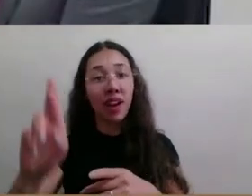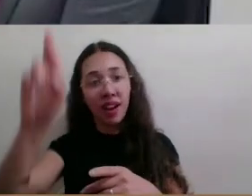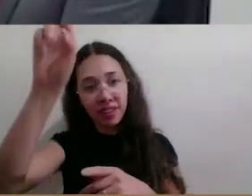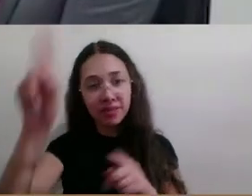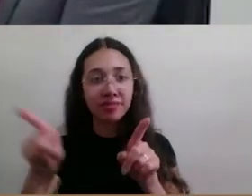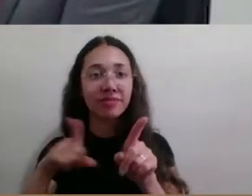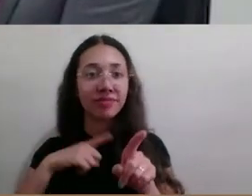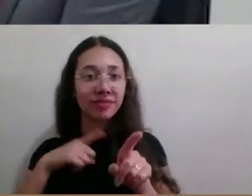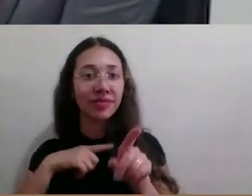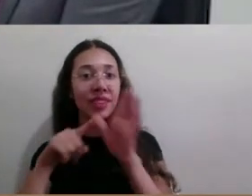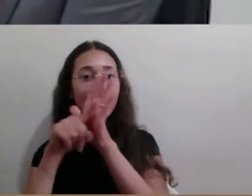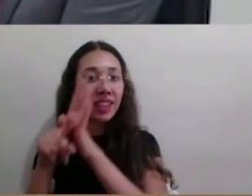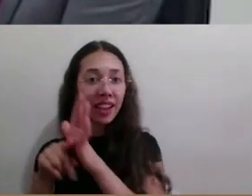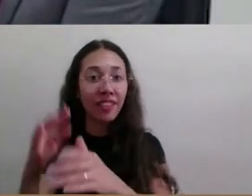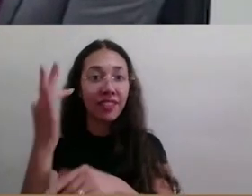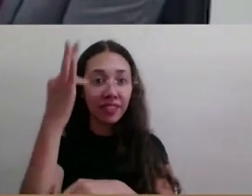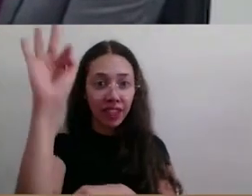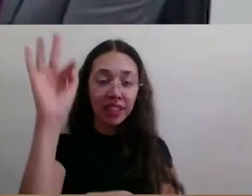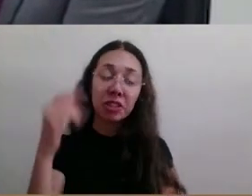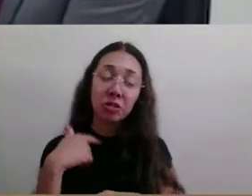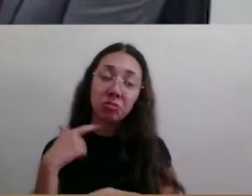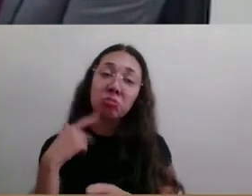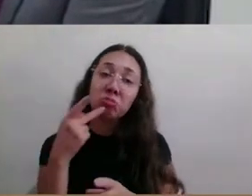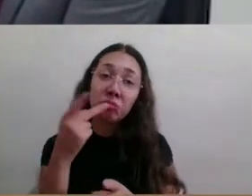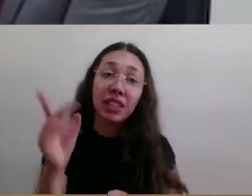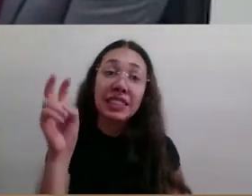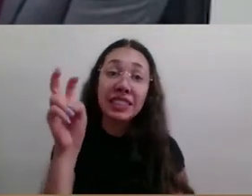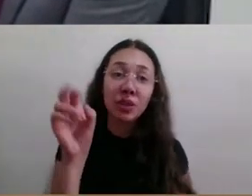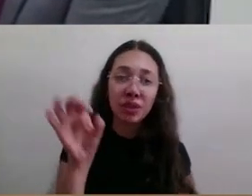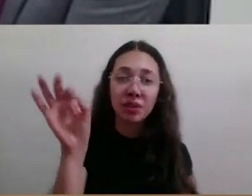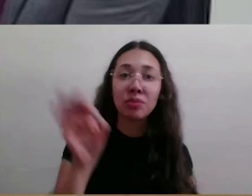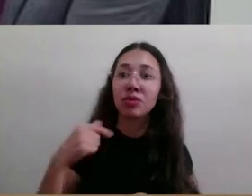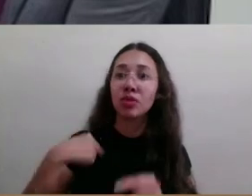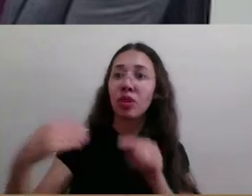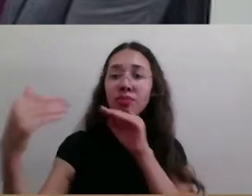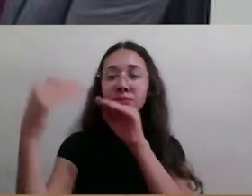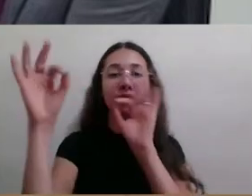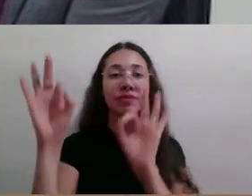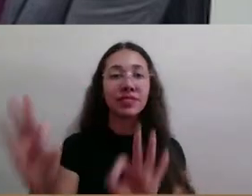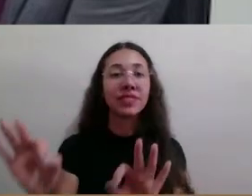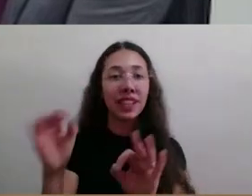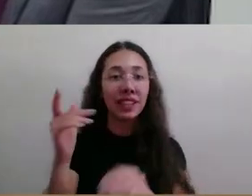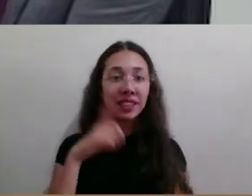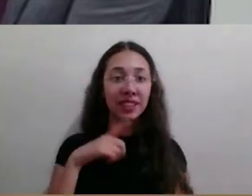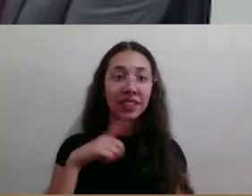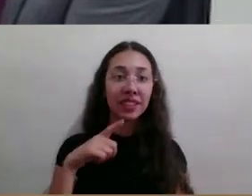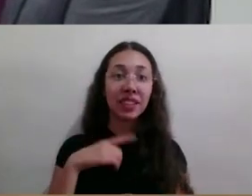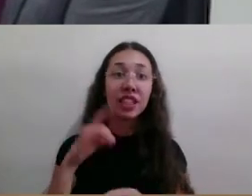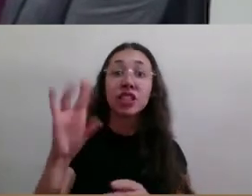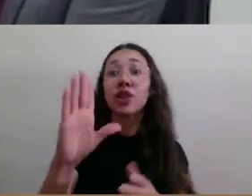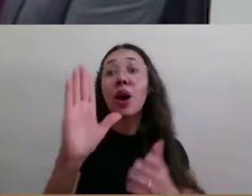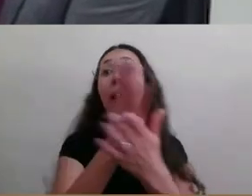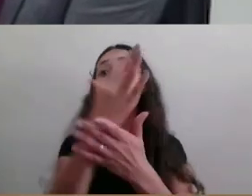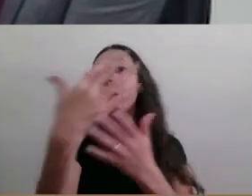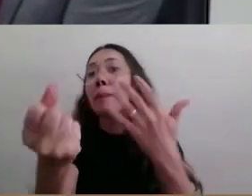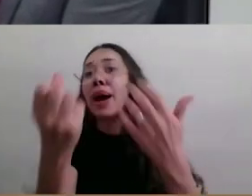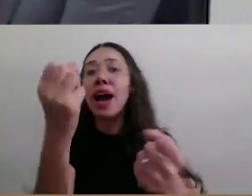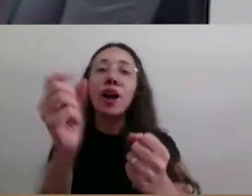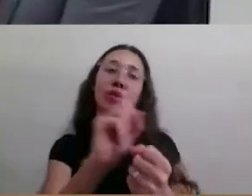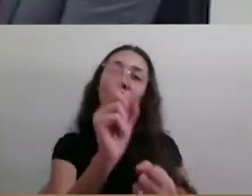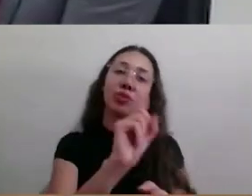Tranquilamente, eu asseguro que no mínimo 50% de acordo nós tivemos, e só não teve mais porque teve segurado que rejeitou.